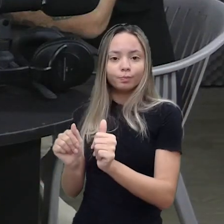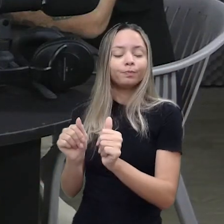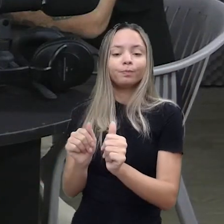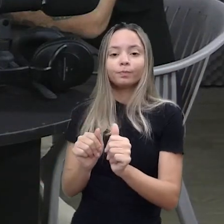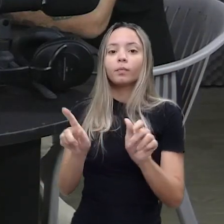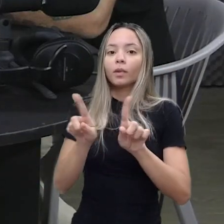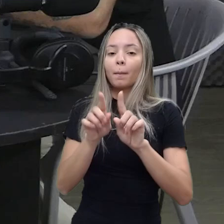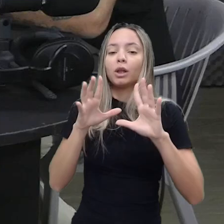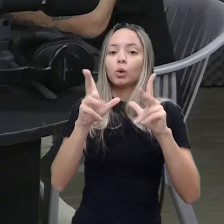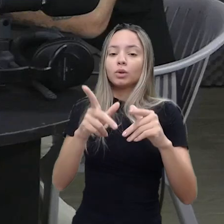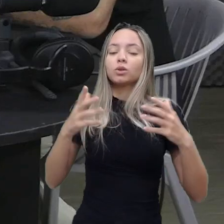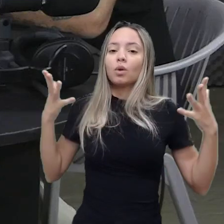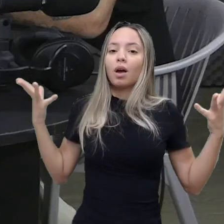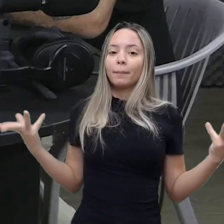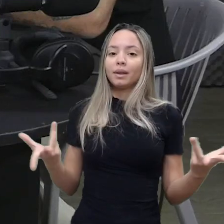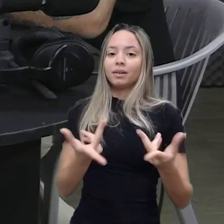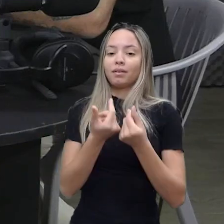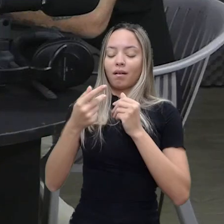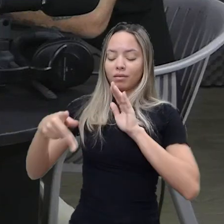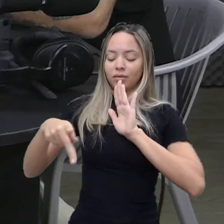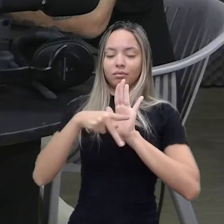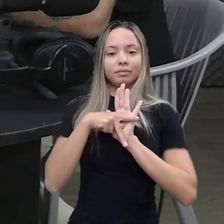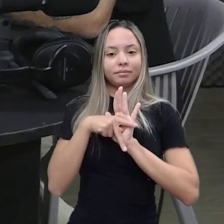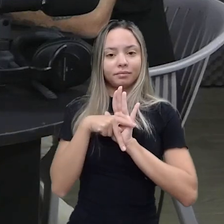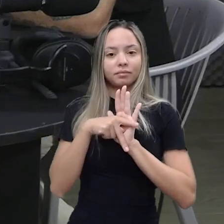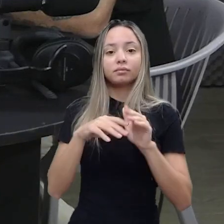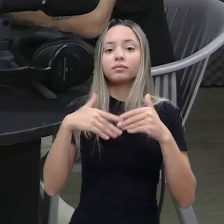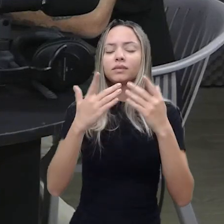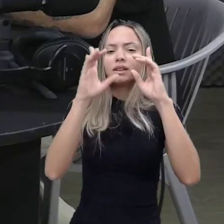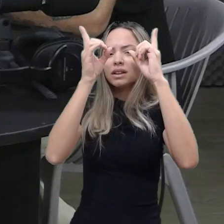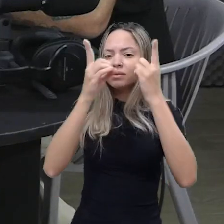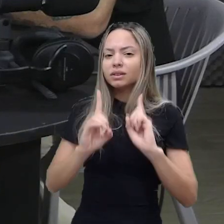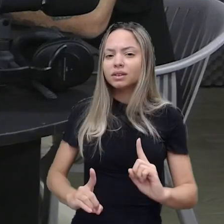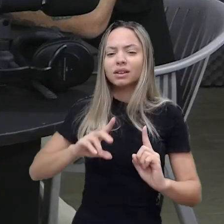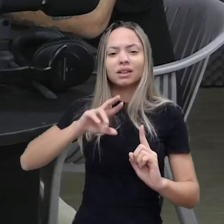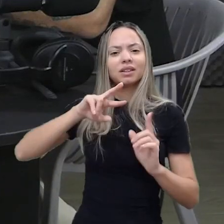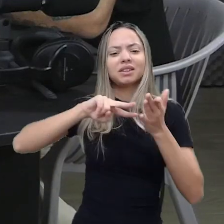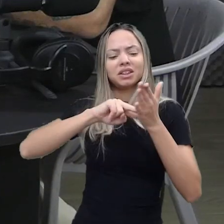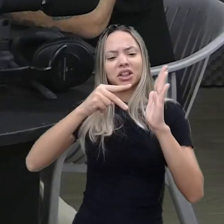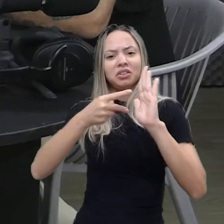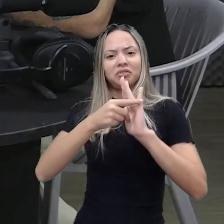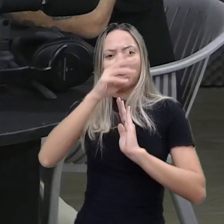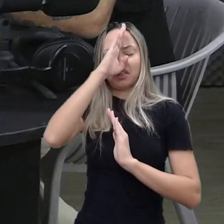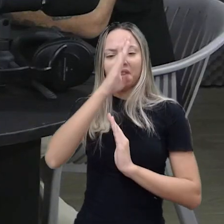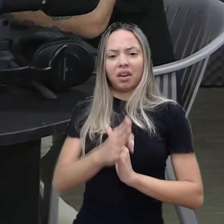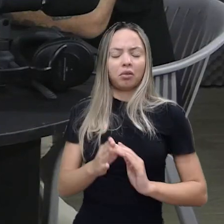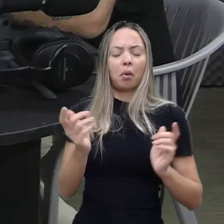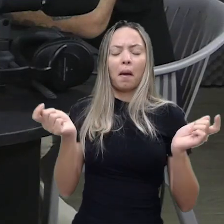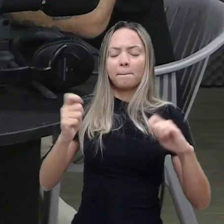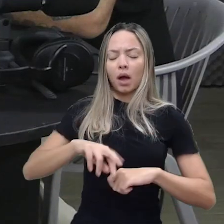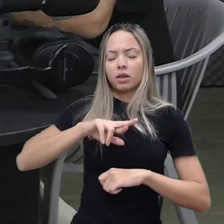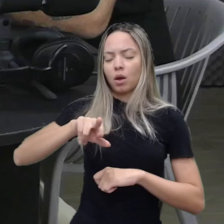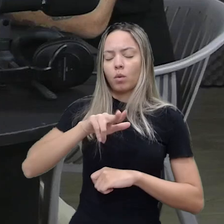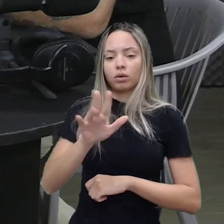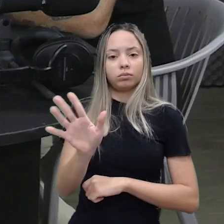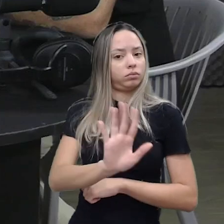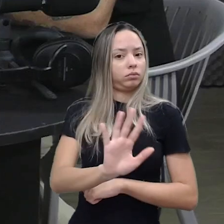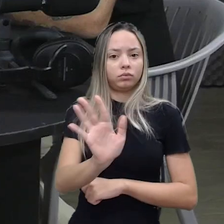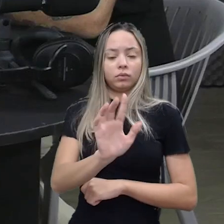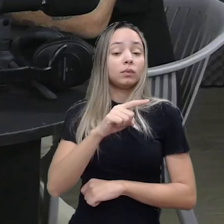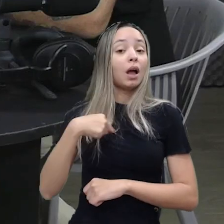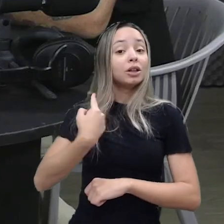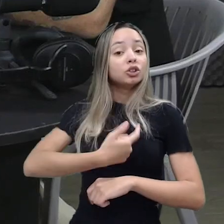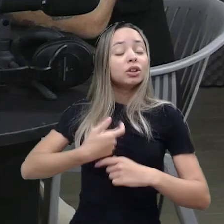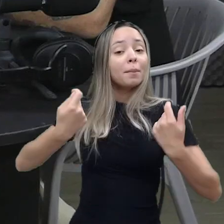suas habilidades. Né? Então, a deficiência ela não é sinônimo de ineficiência. Né? A gente é que